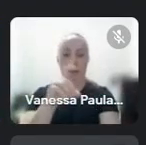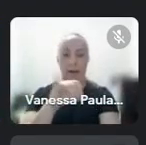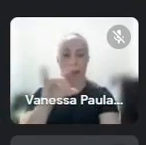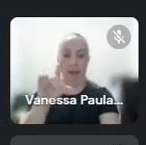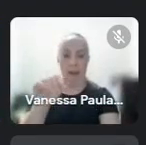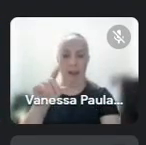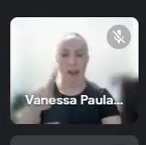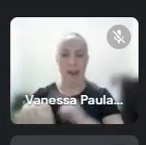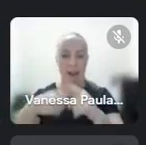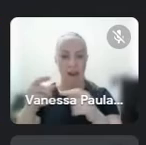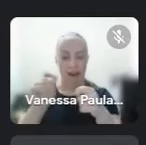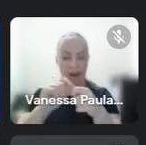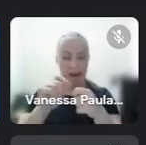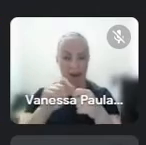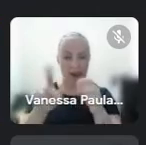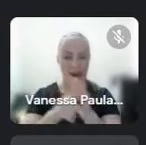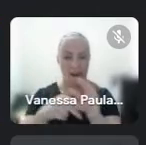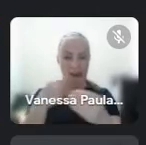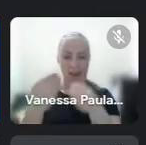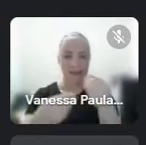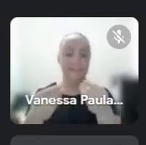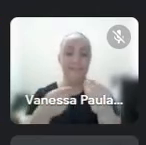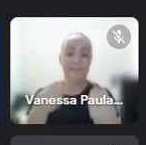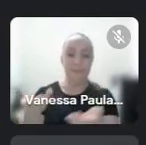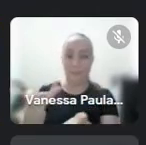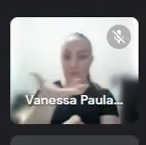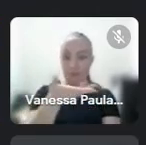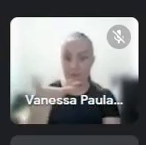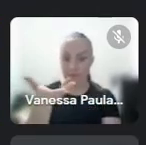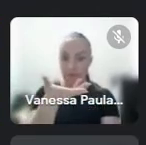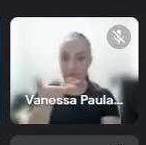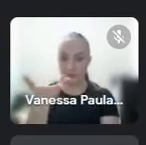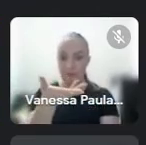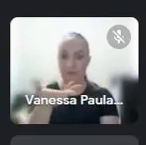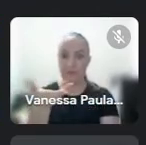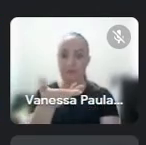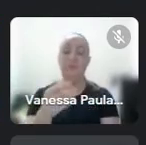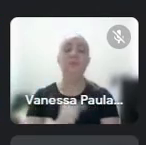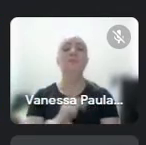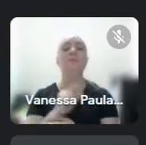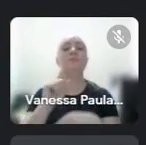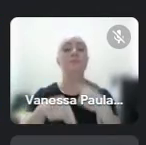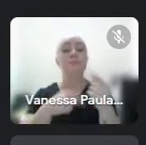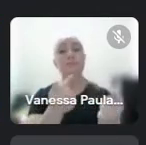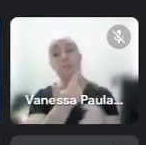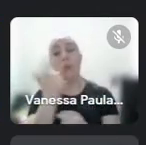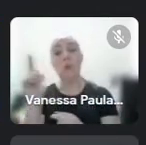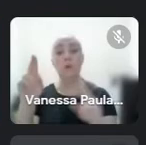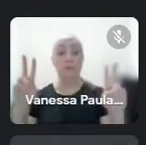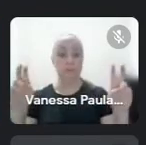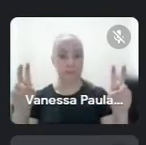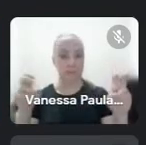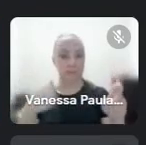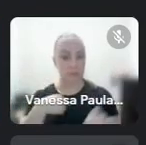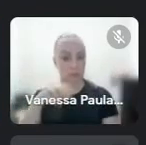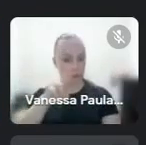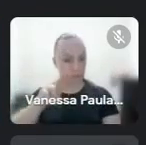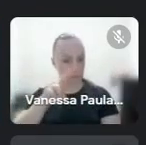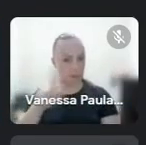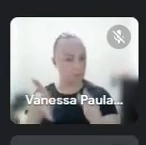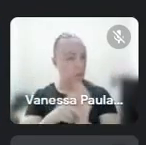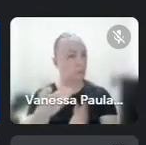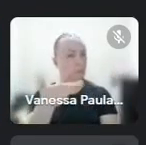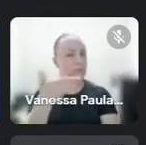fazer a digestão em forno micro-ondas. Aí vem a outra questão. Eu vou usar forno micro-ondas